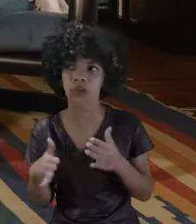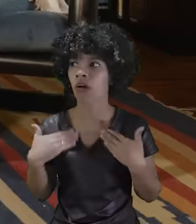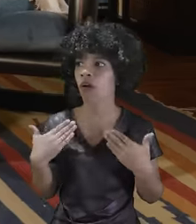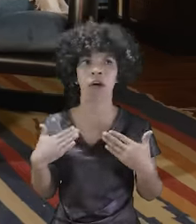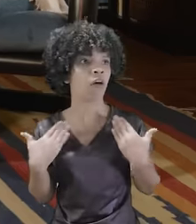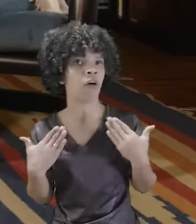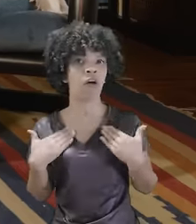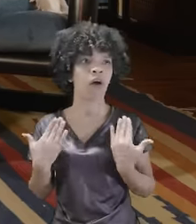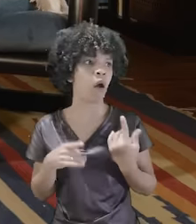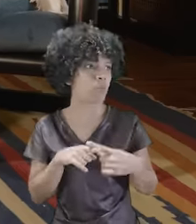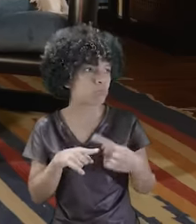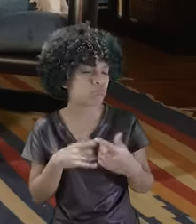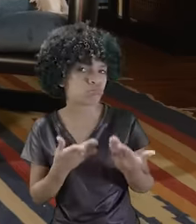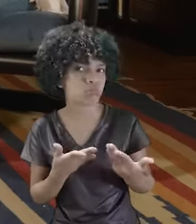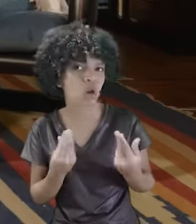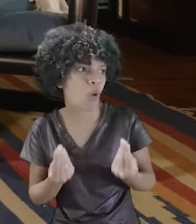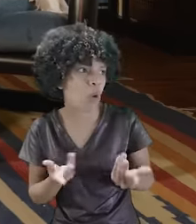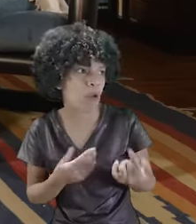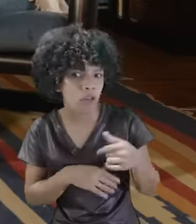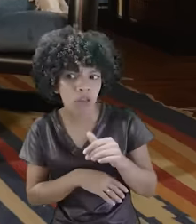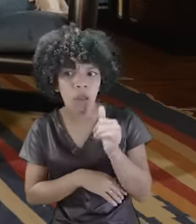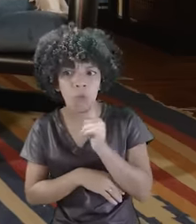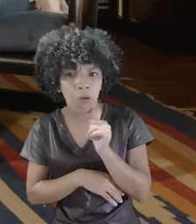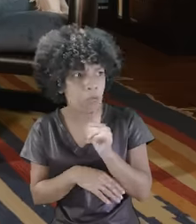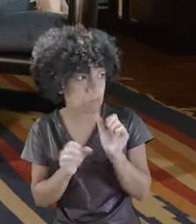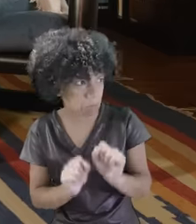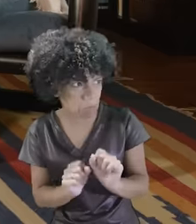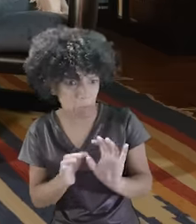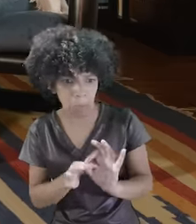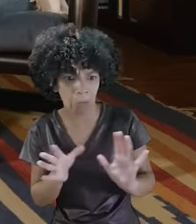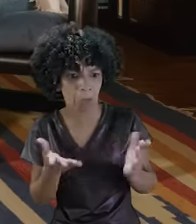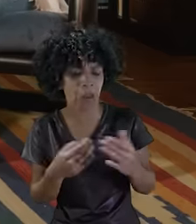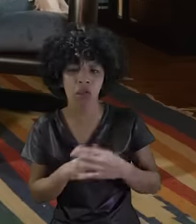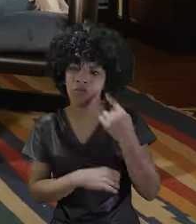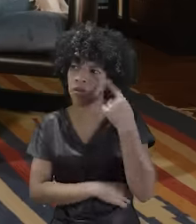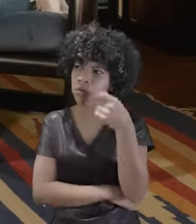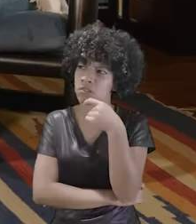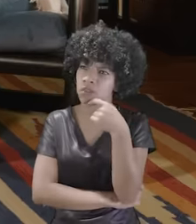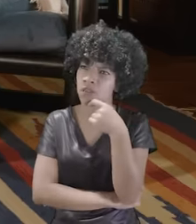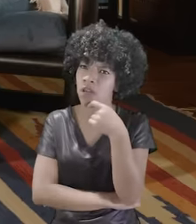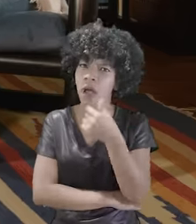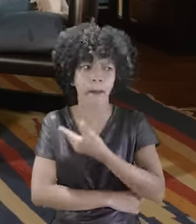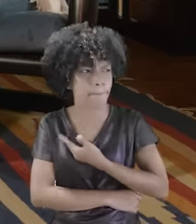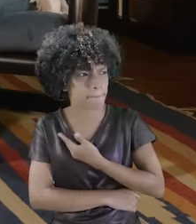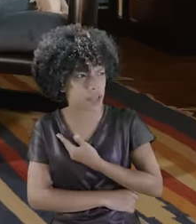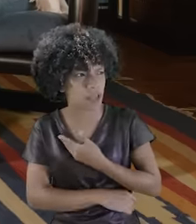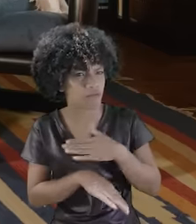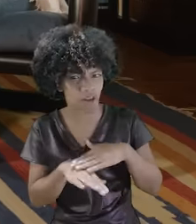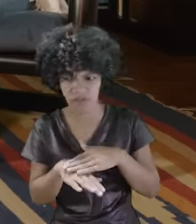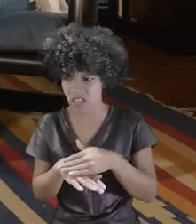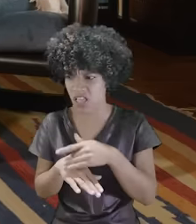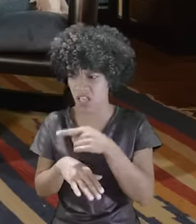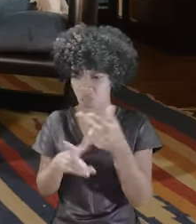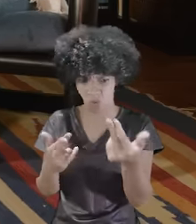assustada porque como aqui o mulher mulher pode eu fico assim pensando será se ela minha amiga ela vai